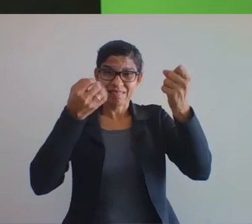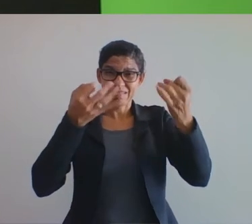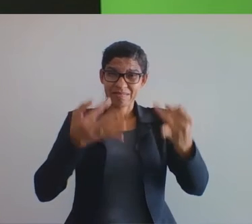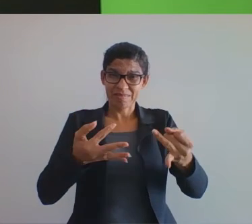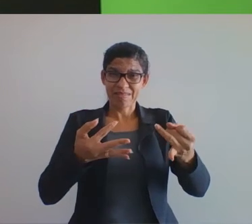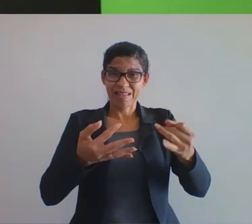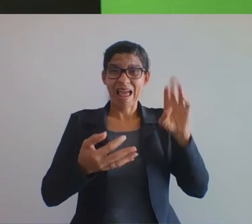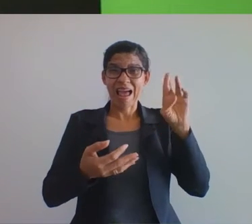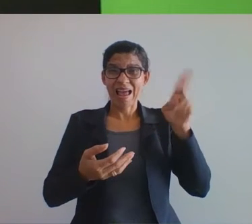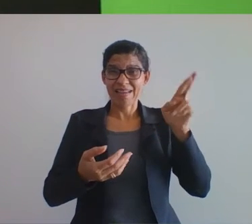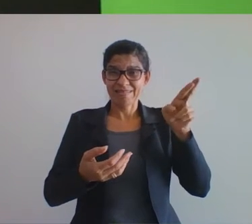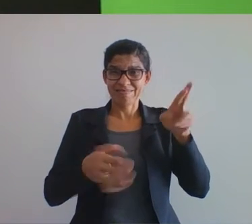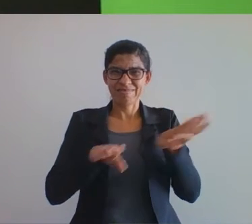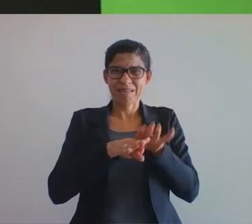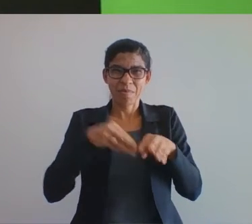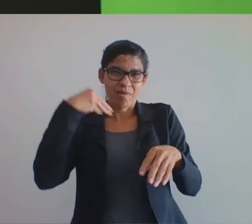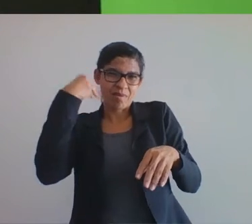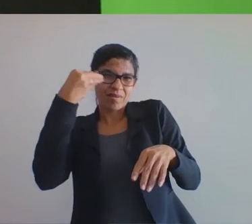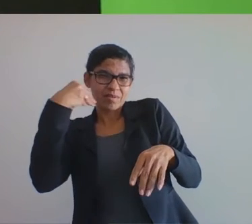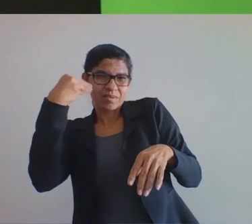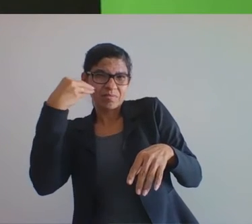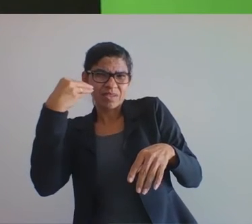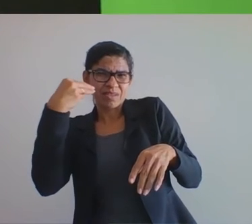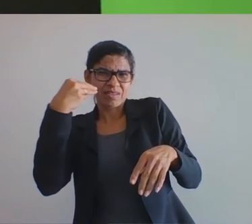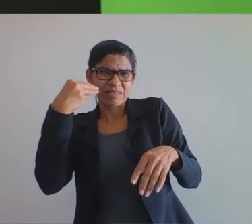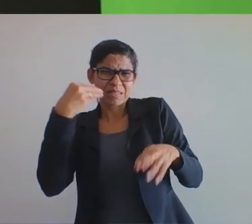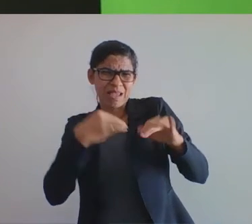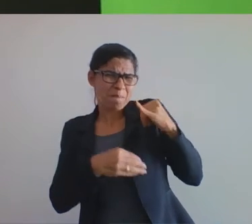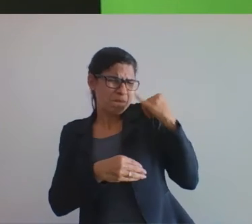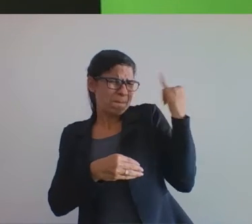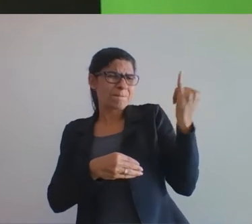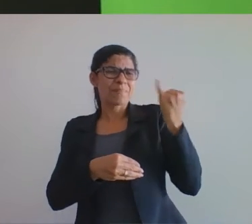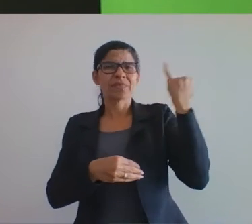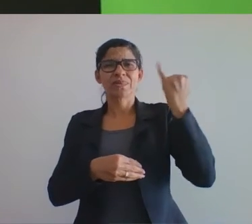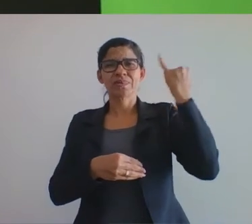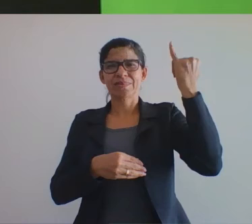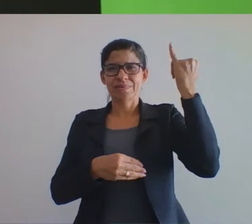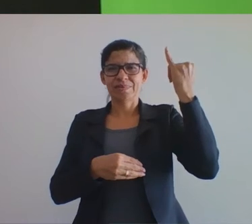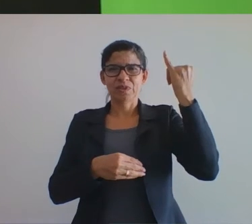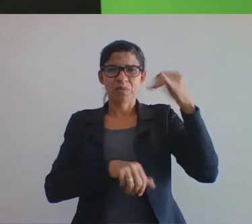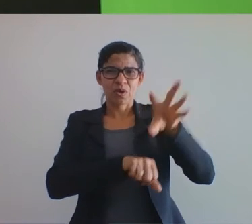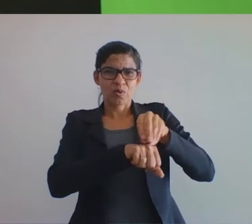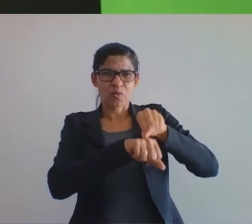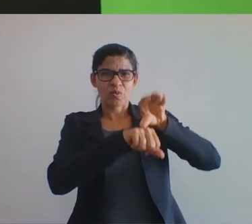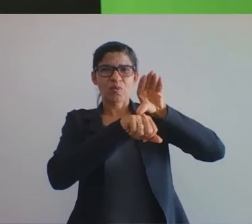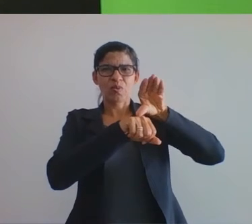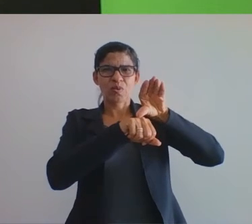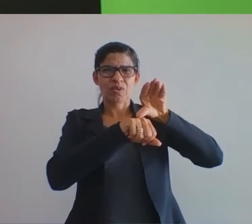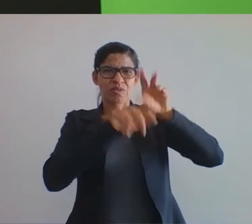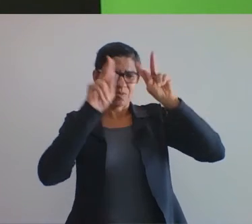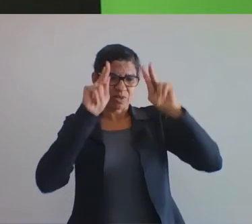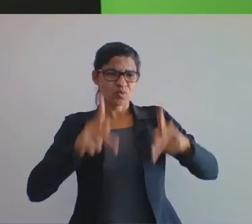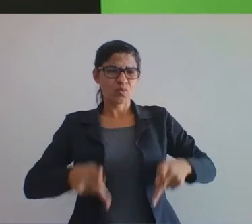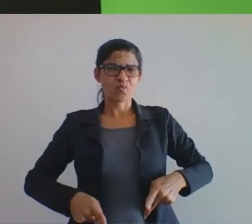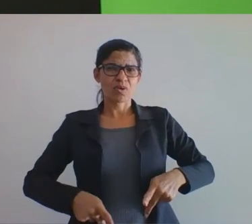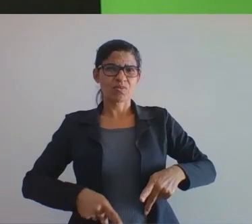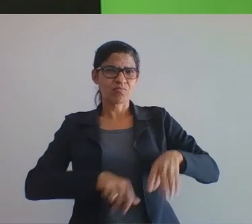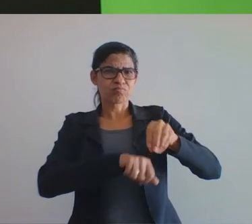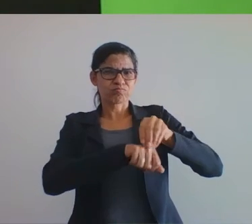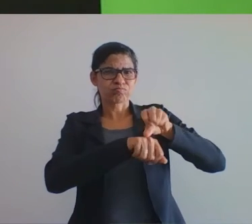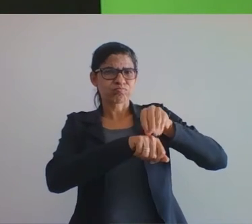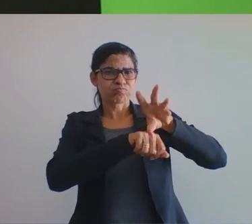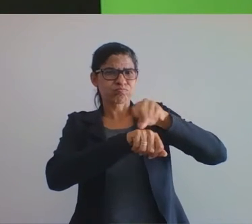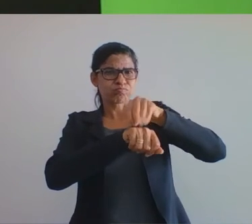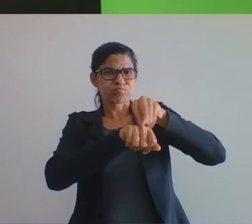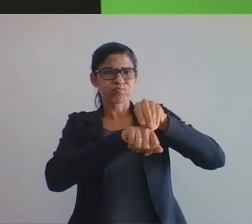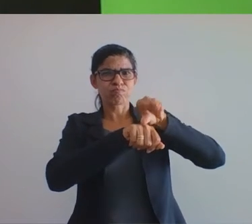experiência, são elementos indispensáveis para a construção do conhecimento humano. Para Kant, o conhecimento é